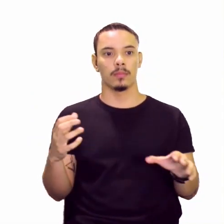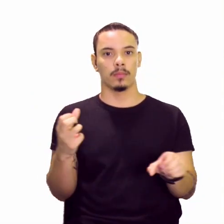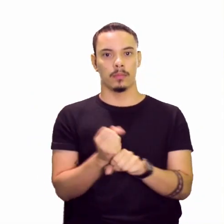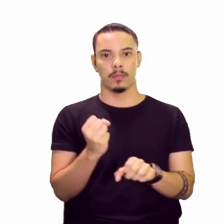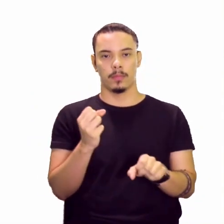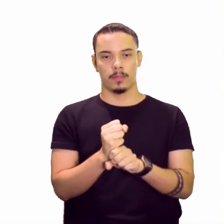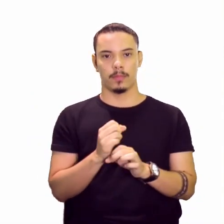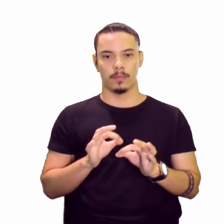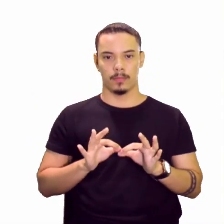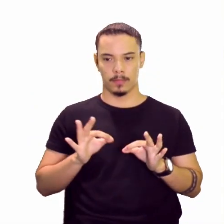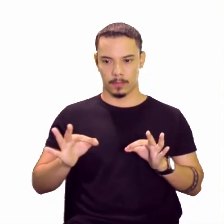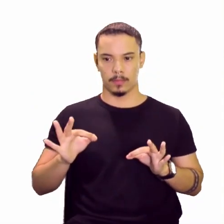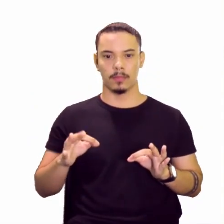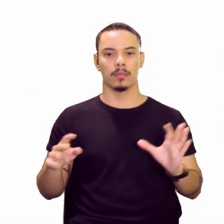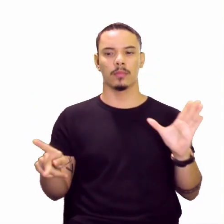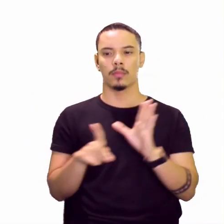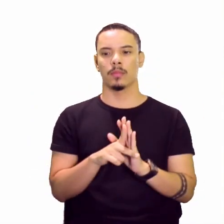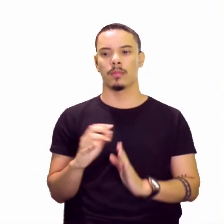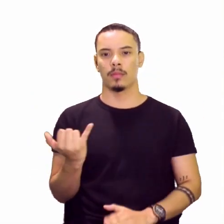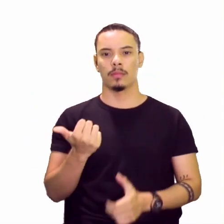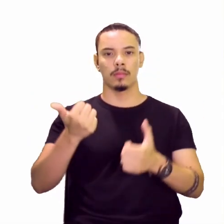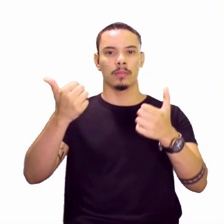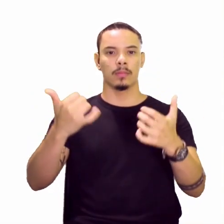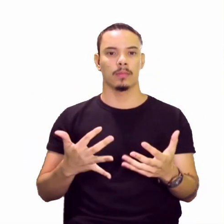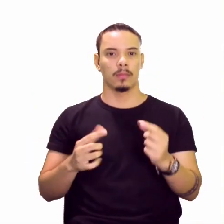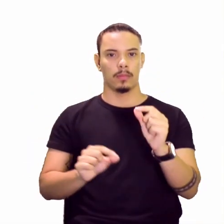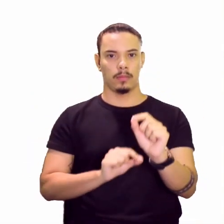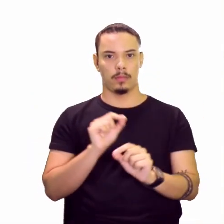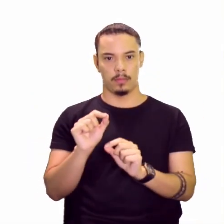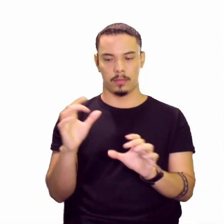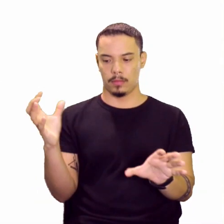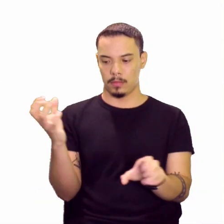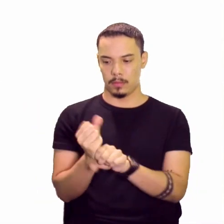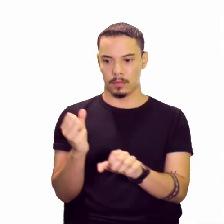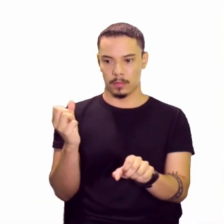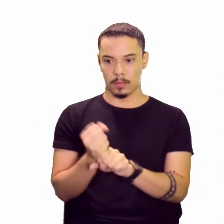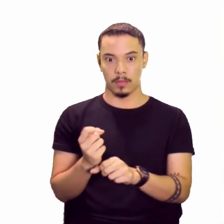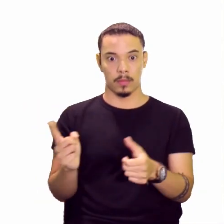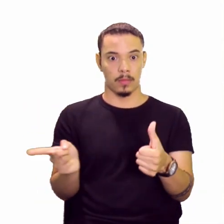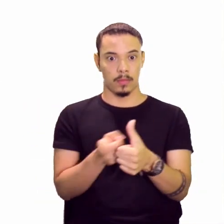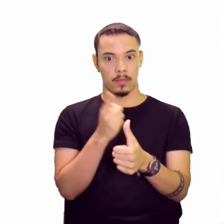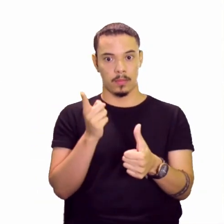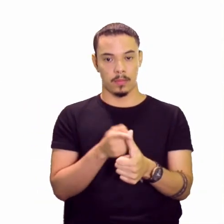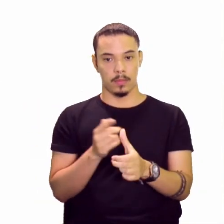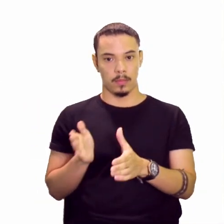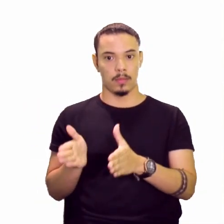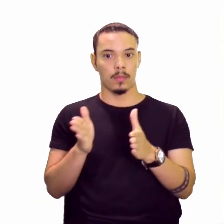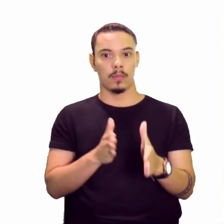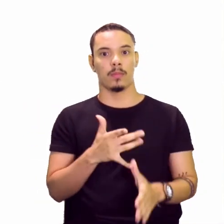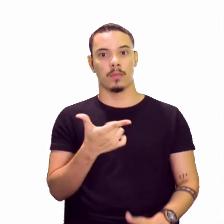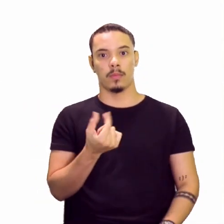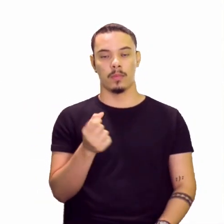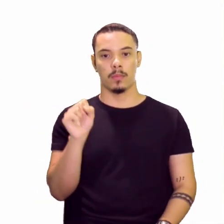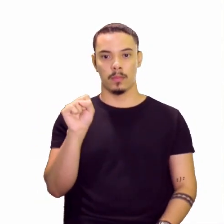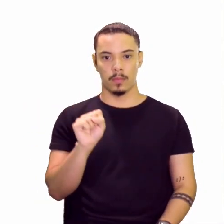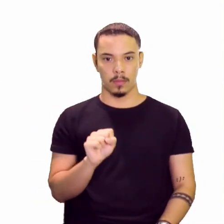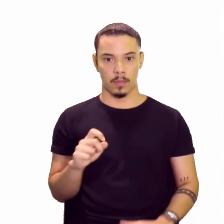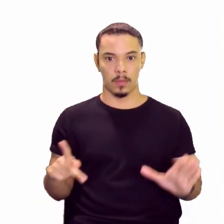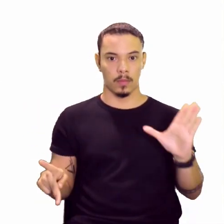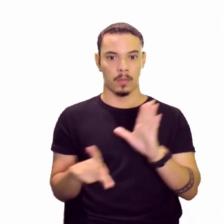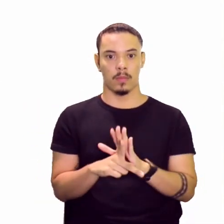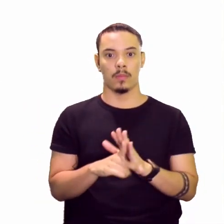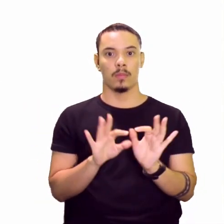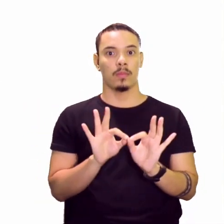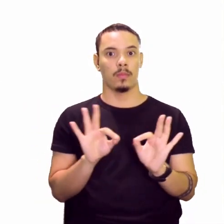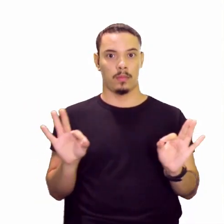essa distância. E isso vale dizer o quê? Que eu vou calcular aqui o primeiro trecho de 20 segundos com a velocidade constante,